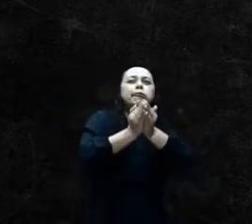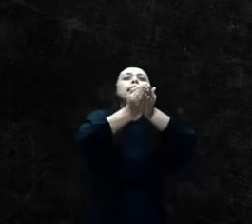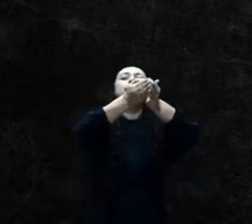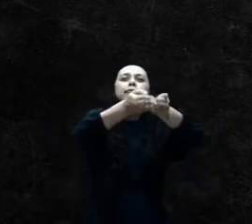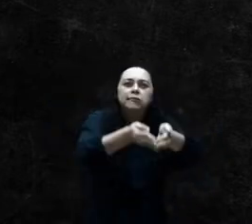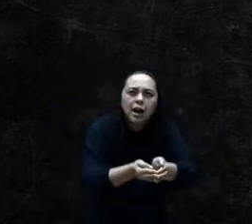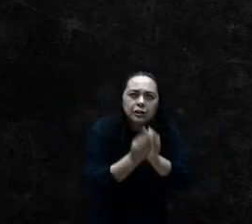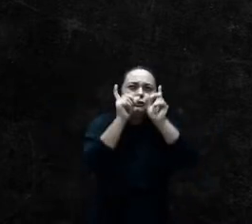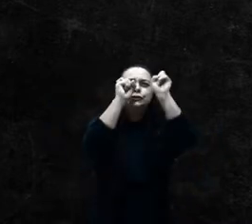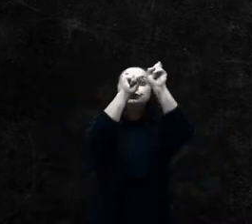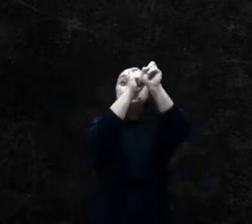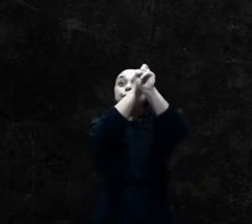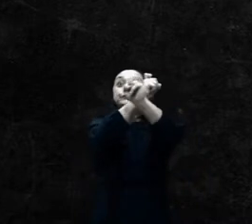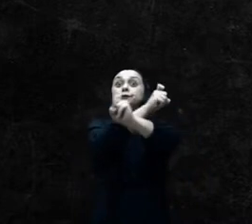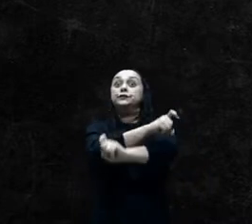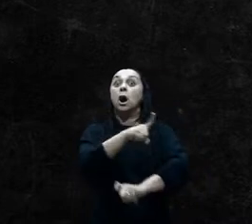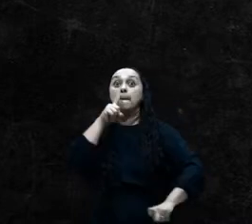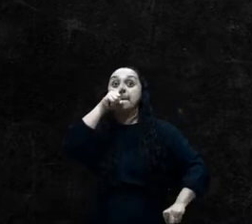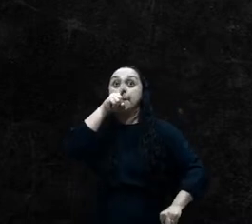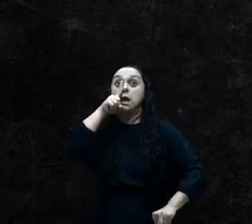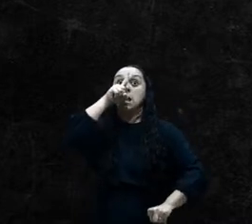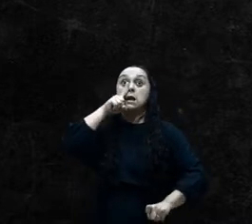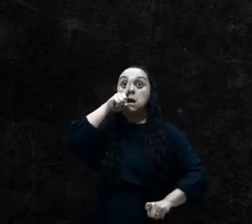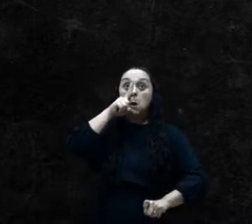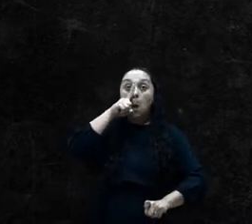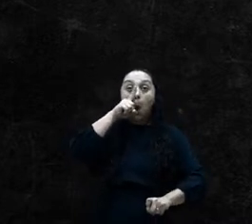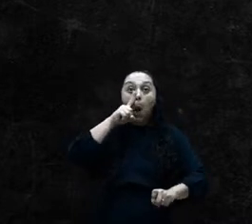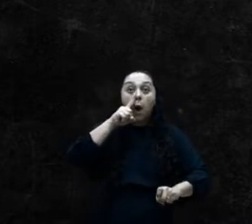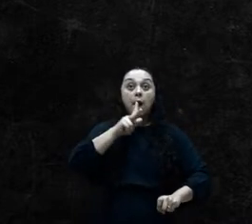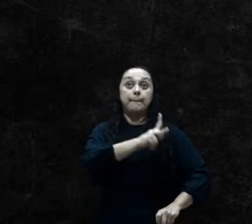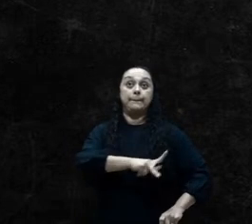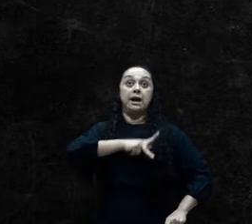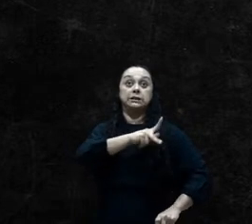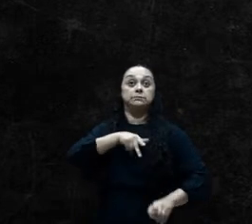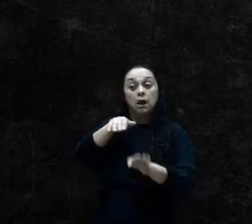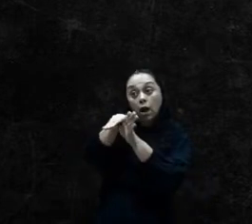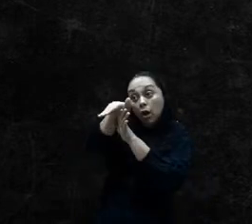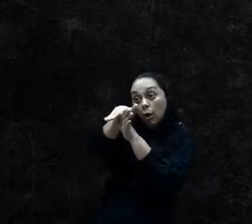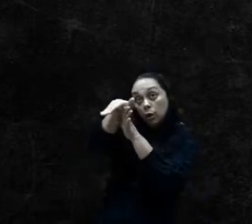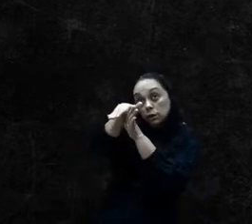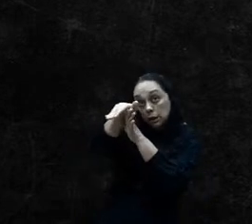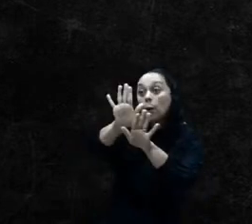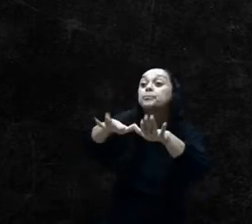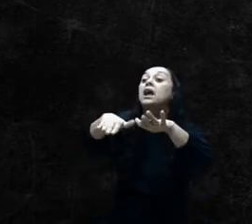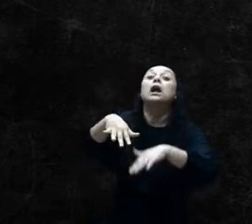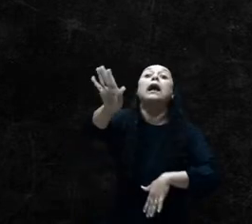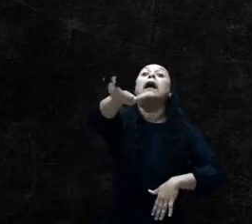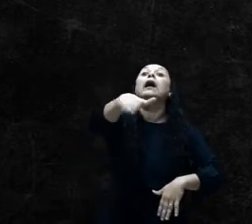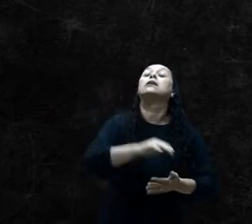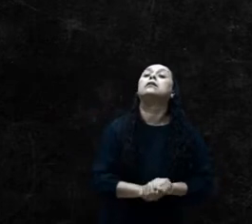passado o tempo do dia do jejum Paulo os aconselhou aconselhou o povo do navio dizendo